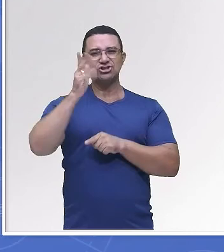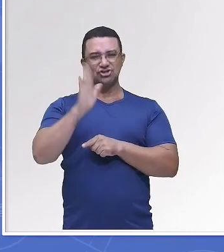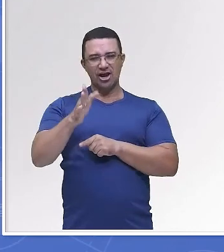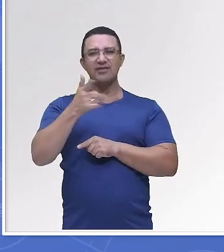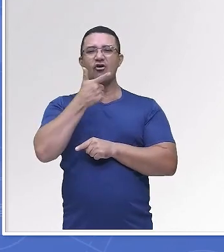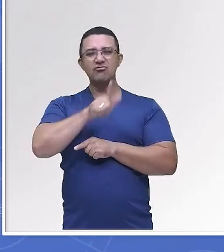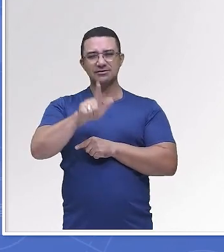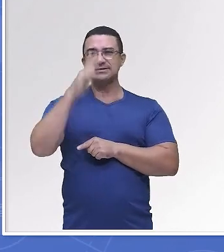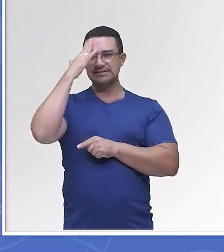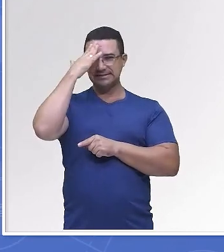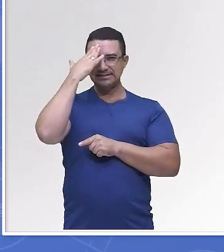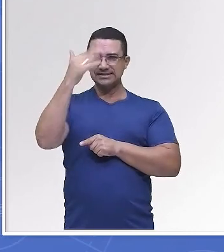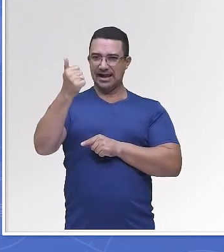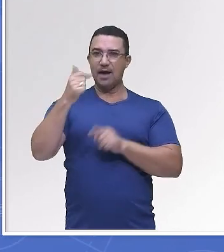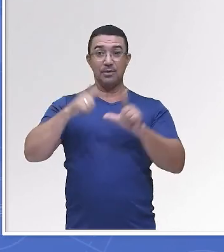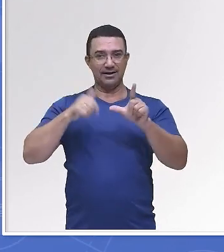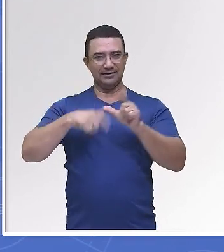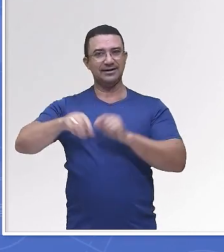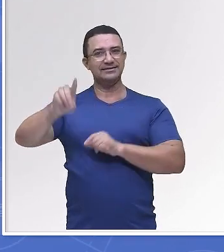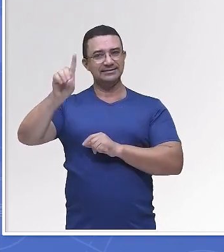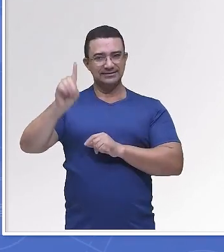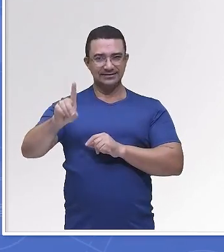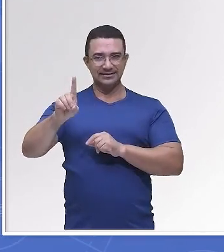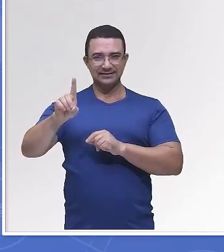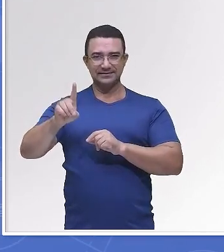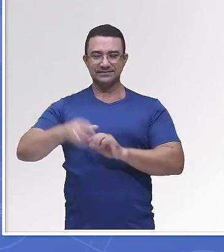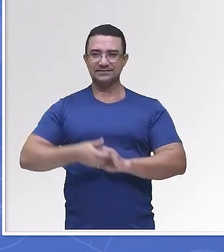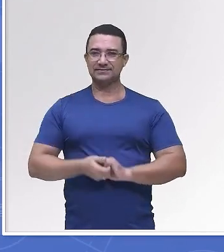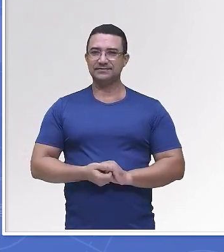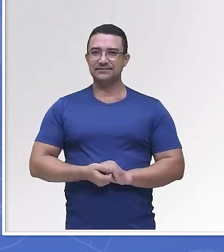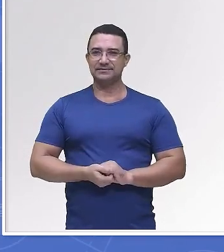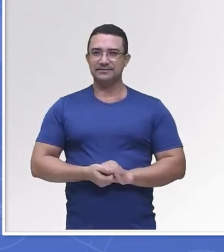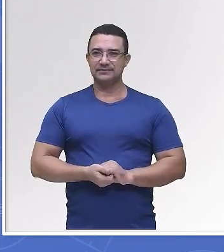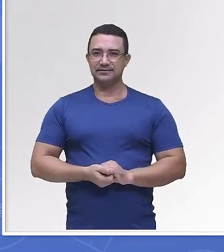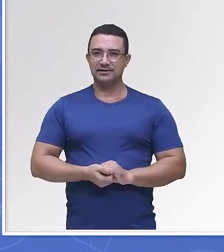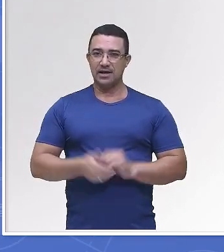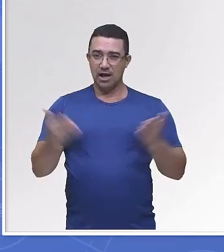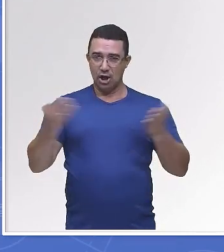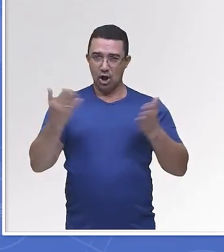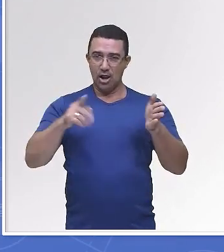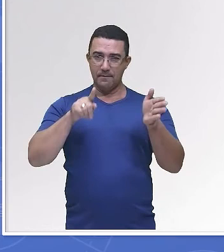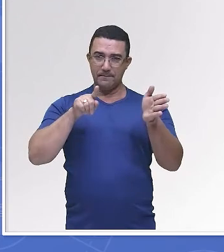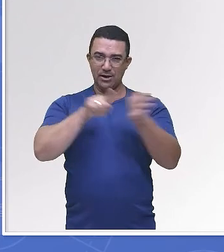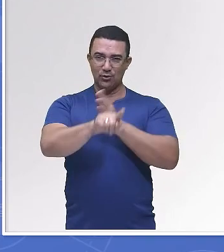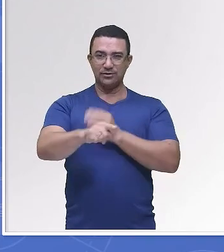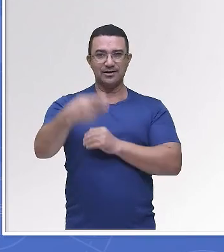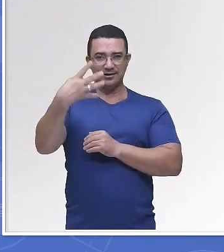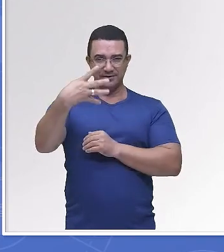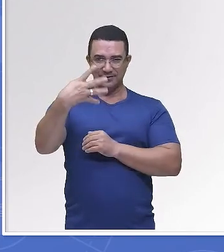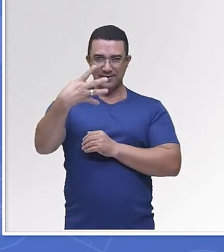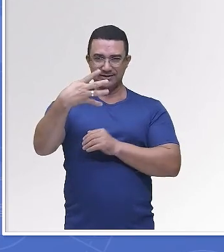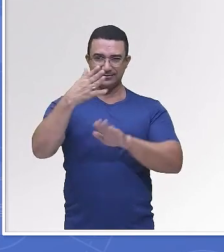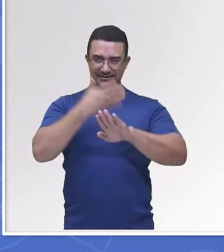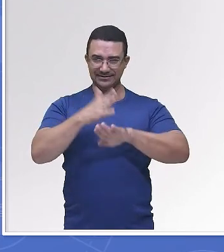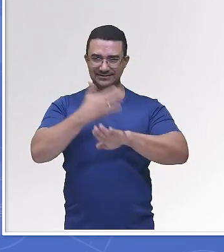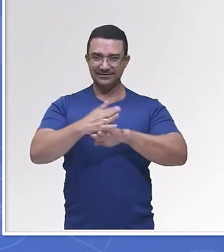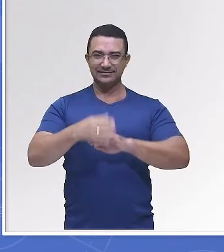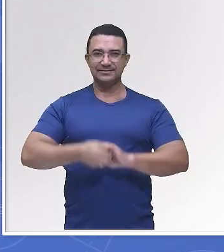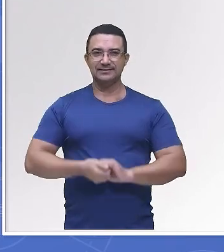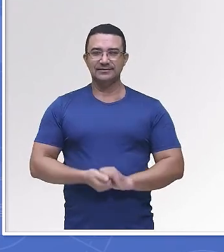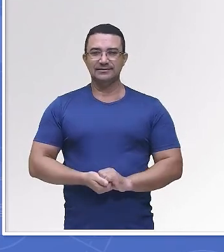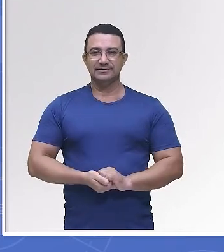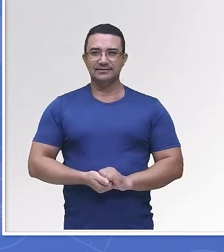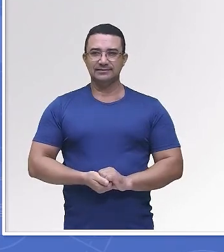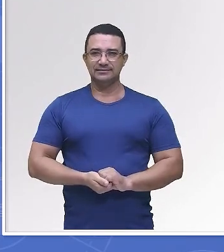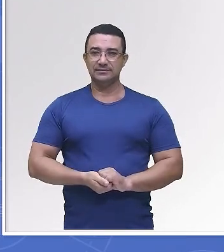aí costurar a nossa observação sobre ela e agora a gente vai para a última questão desse nosso momento de praticando. Olhem só, mais uma